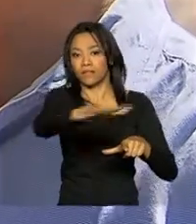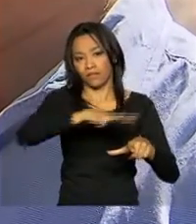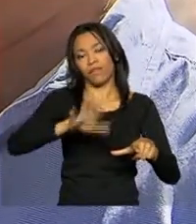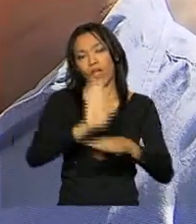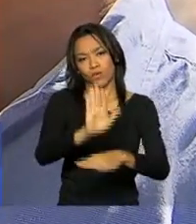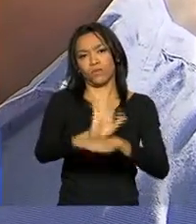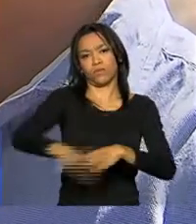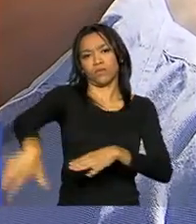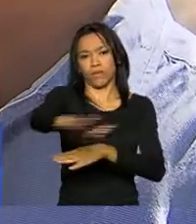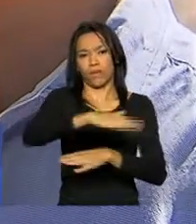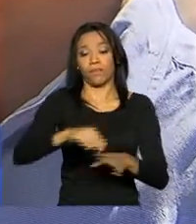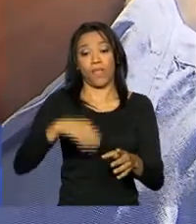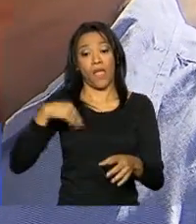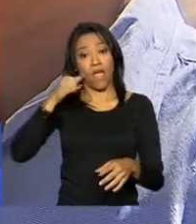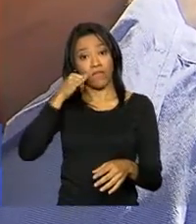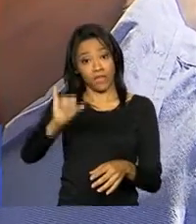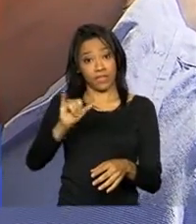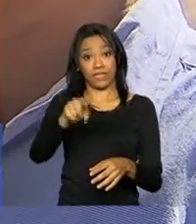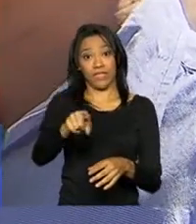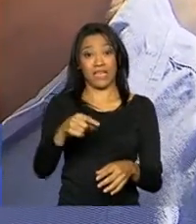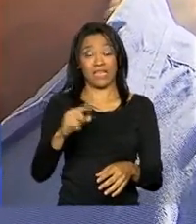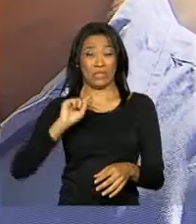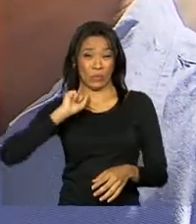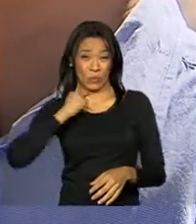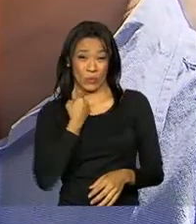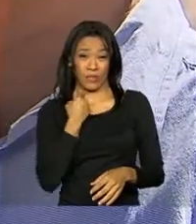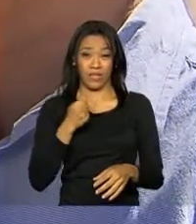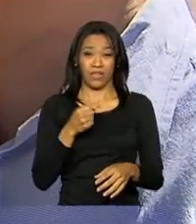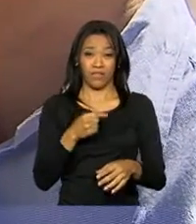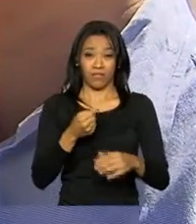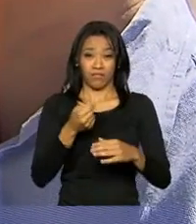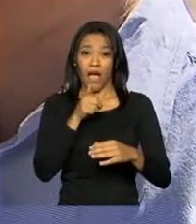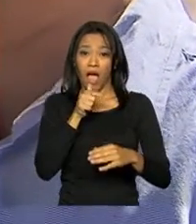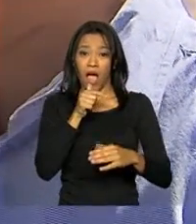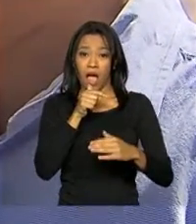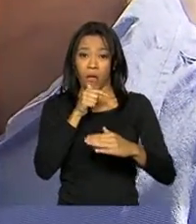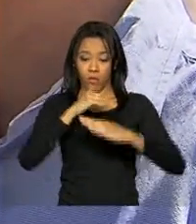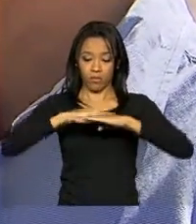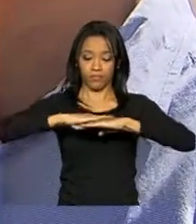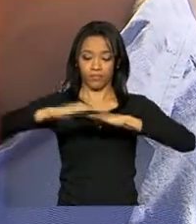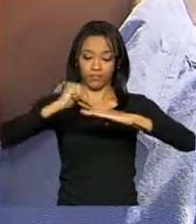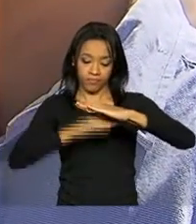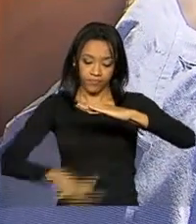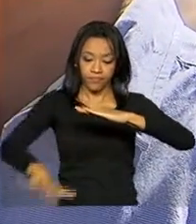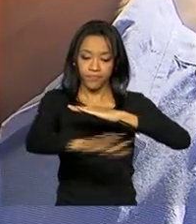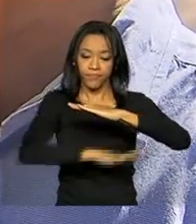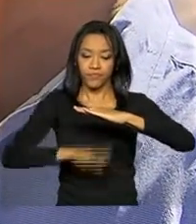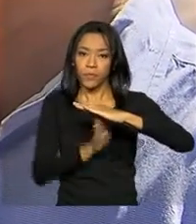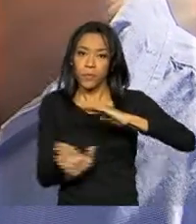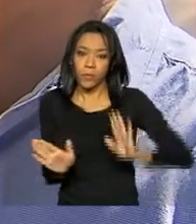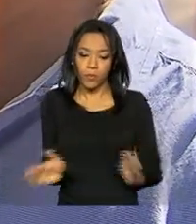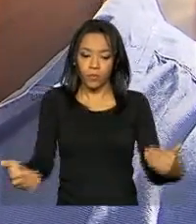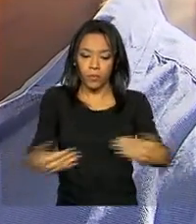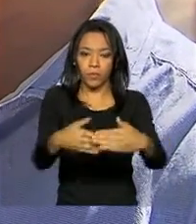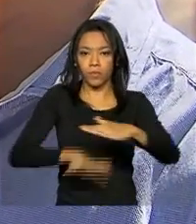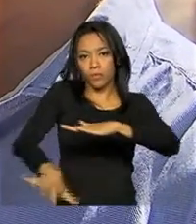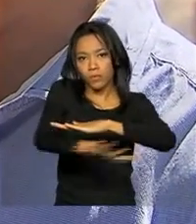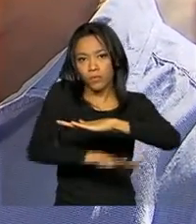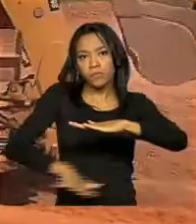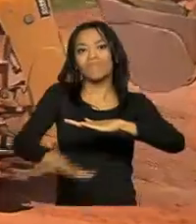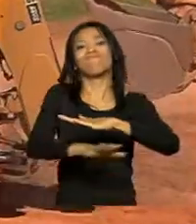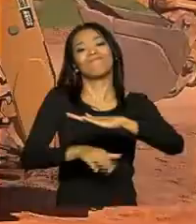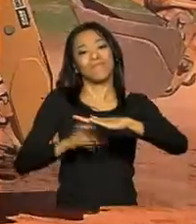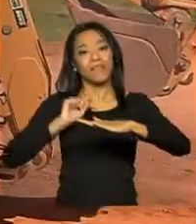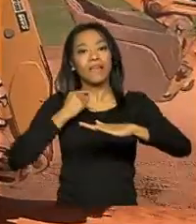Evita que haja contaminação na bacia do Rio Descoberto, na Barra de Descoberto, que é a bacia que abastece boa parte do Distrito